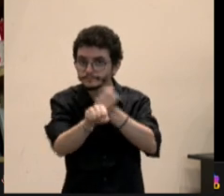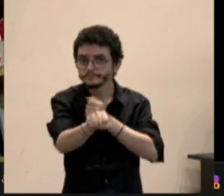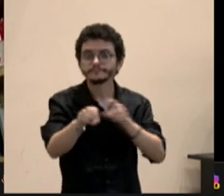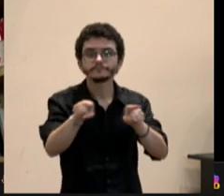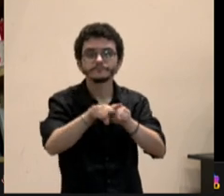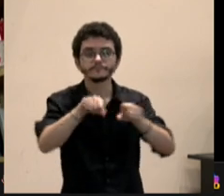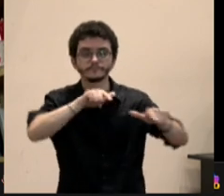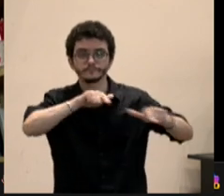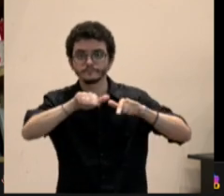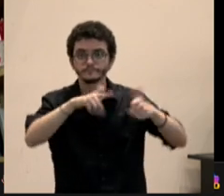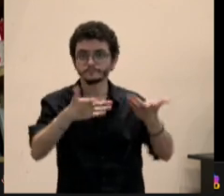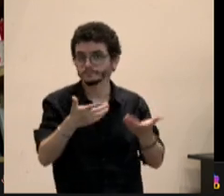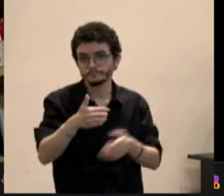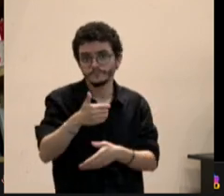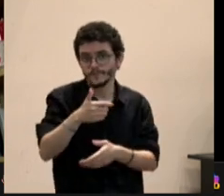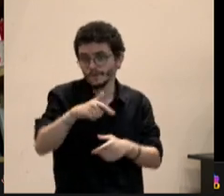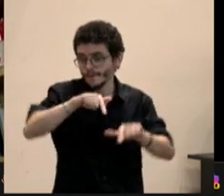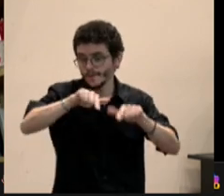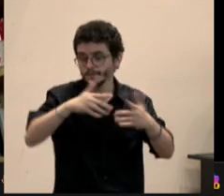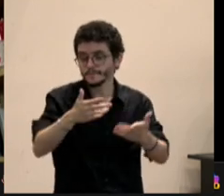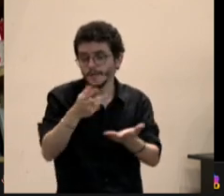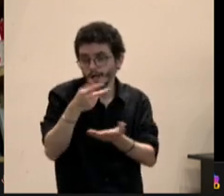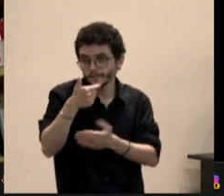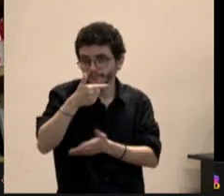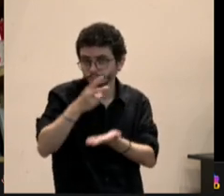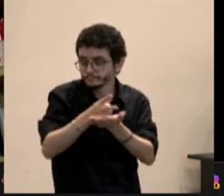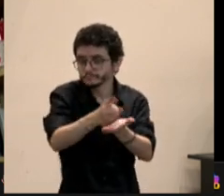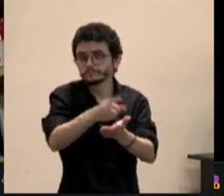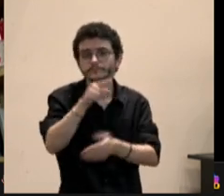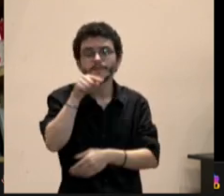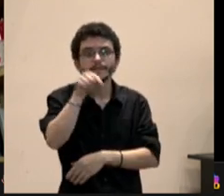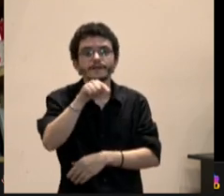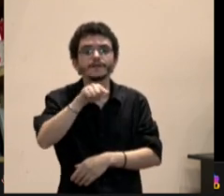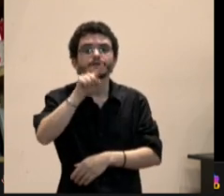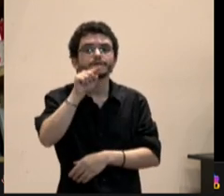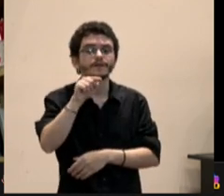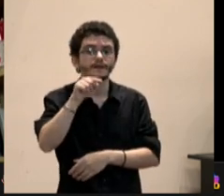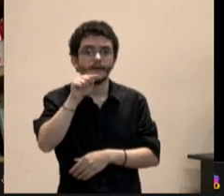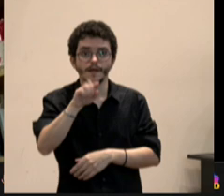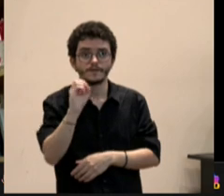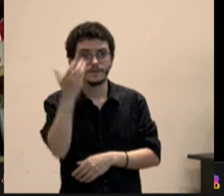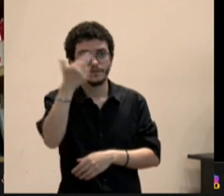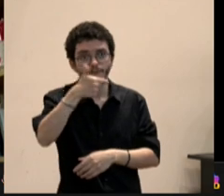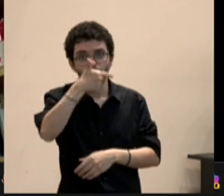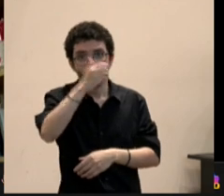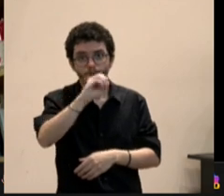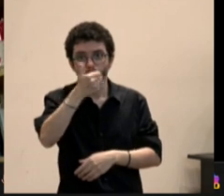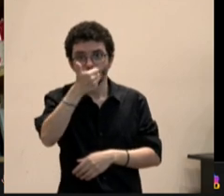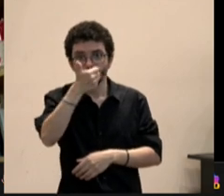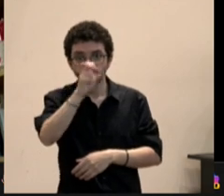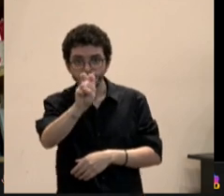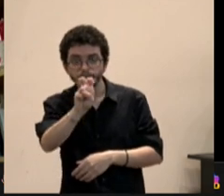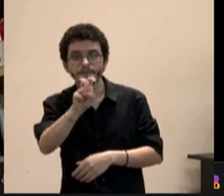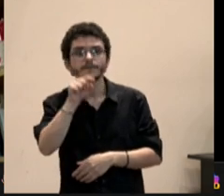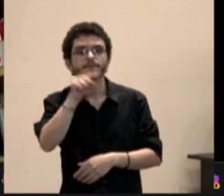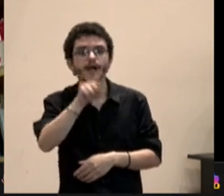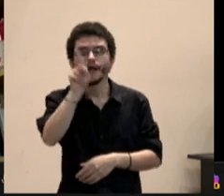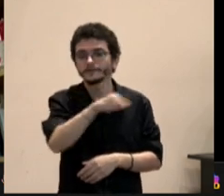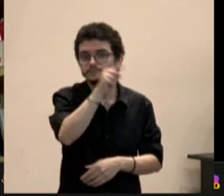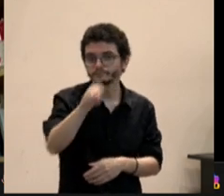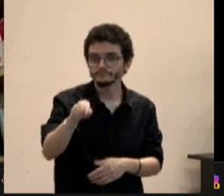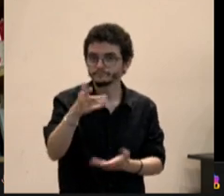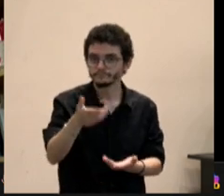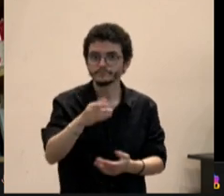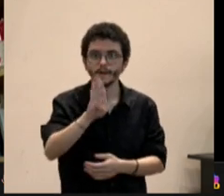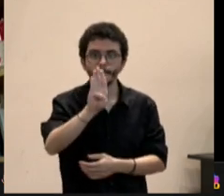carreira e as condições de trabalho. Essa resolução de 2015, ela foi revogada na implementação da